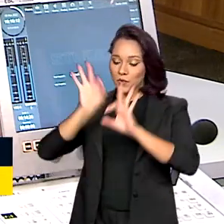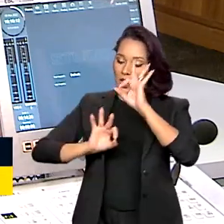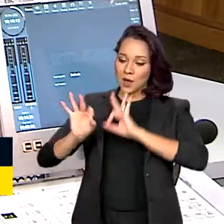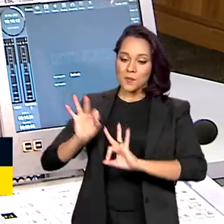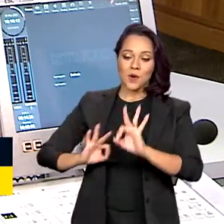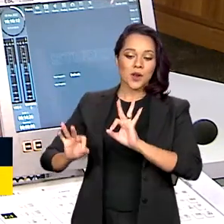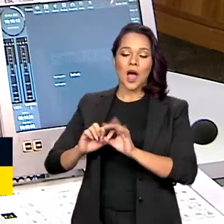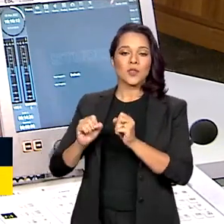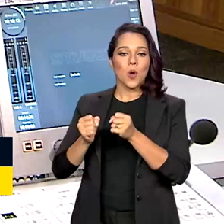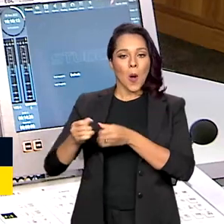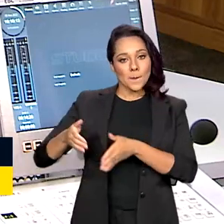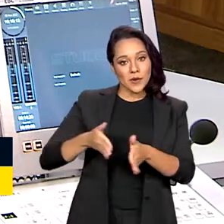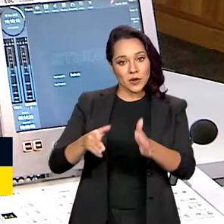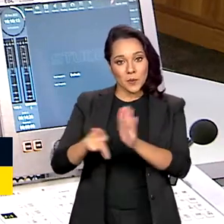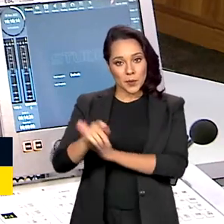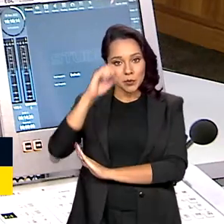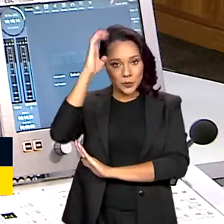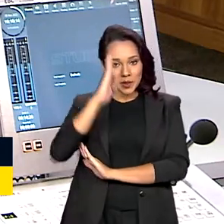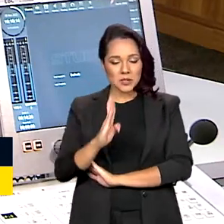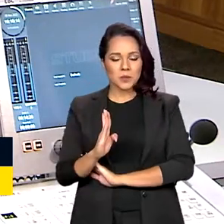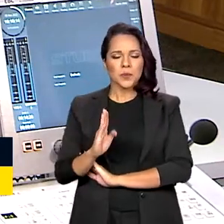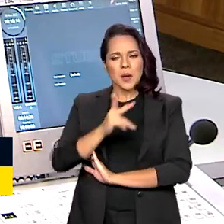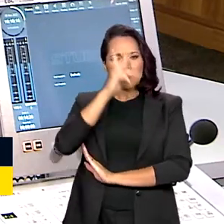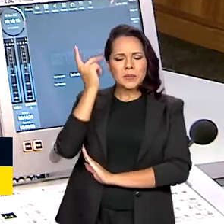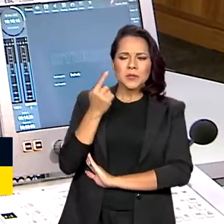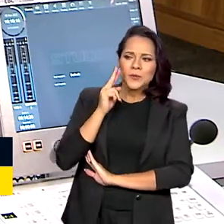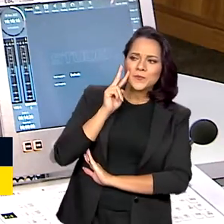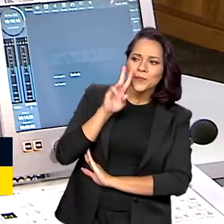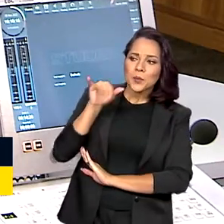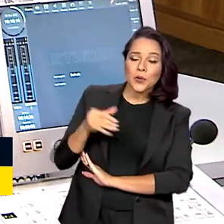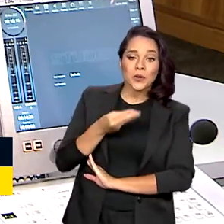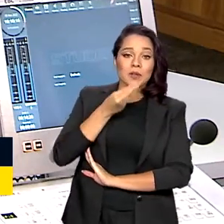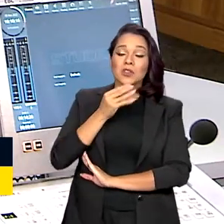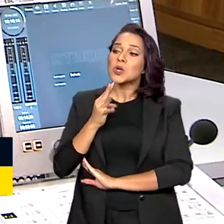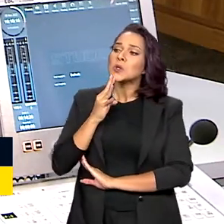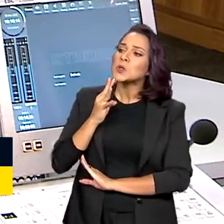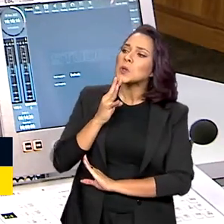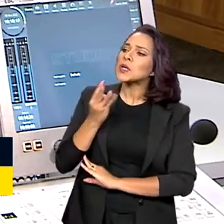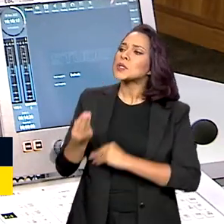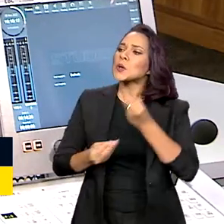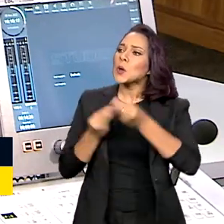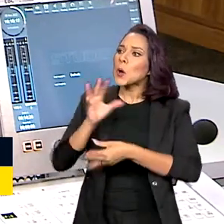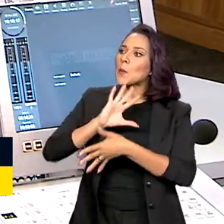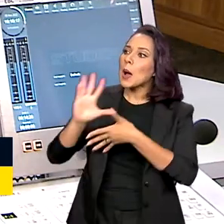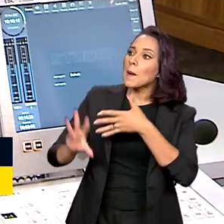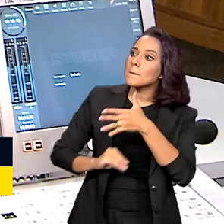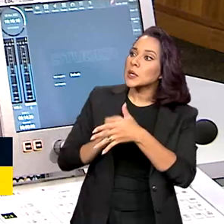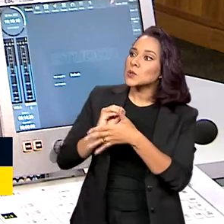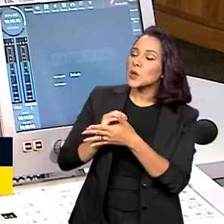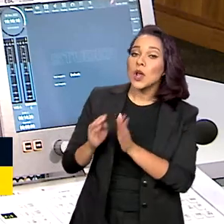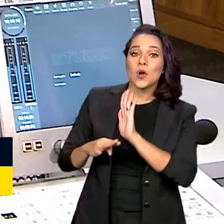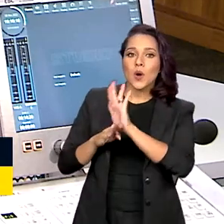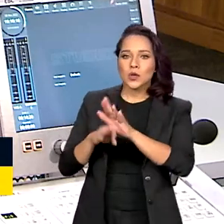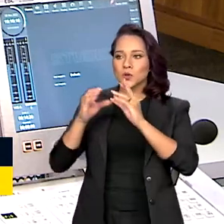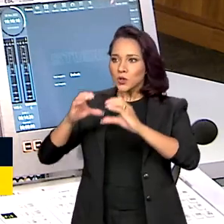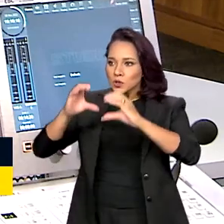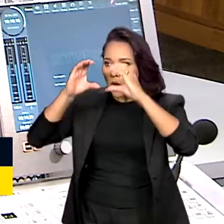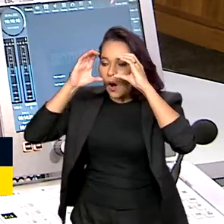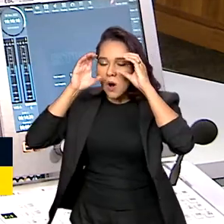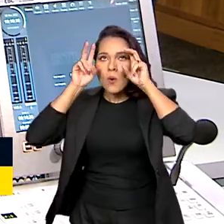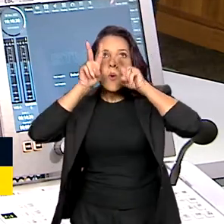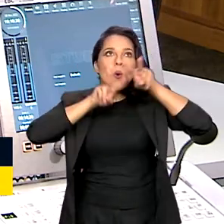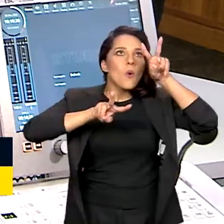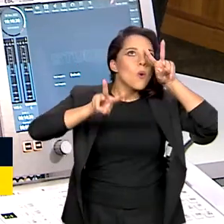montado o Pavilhão Brasil. No estande, o público tem a oportunidade de conhecer mais a Amazônia com a ajuda de óculos de